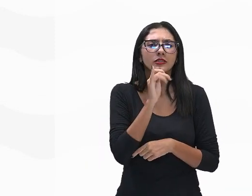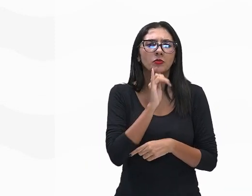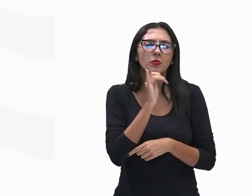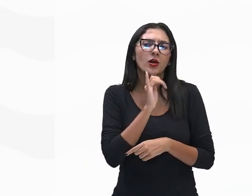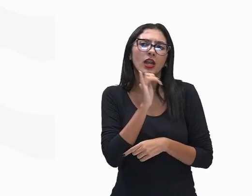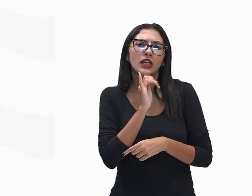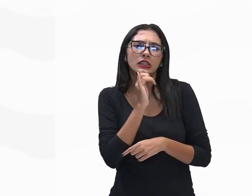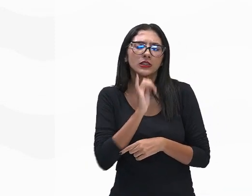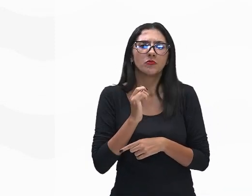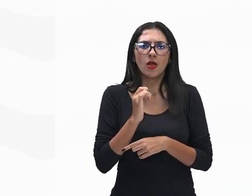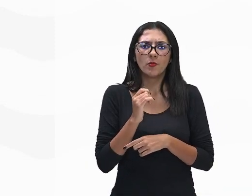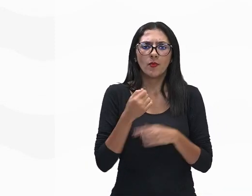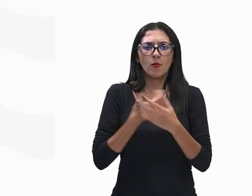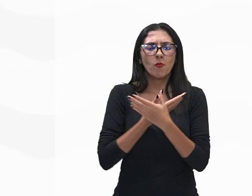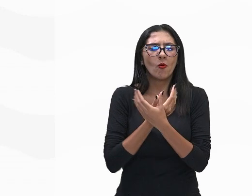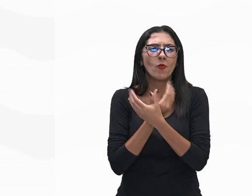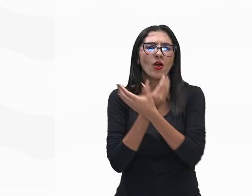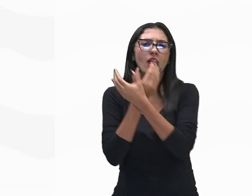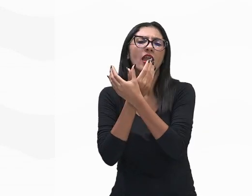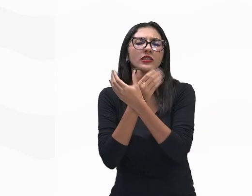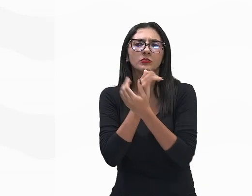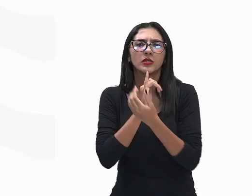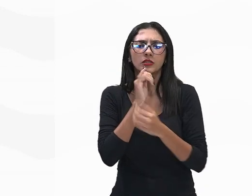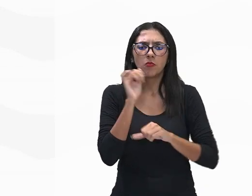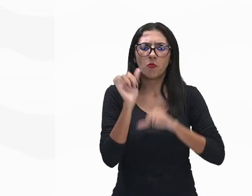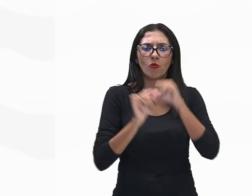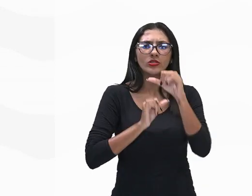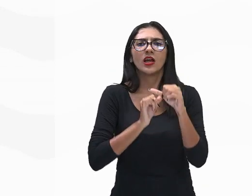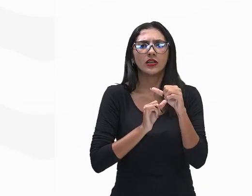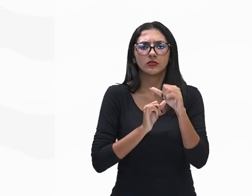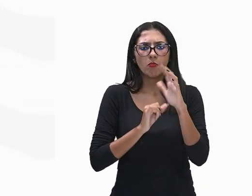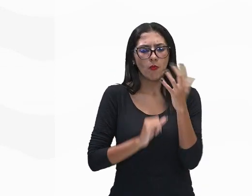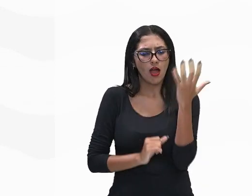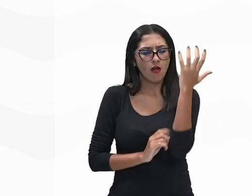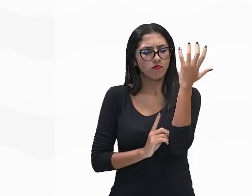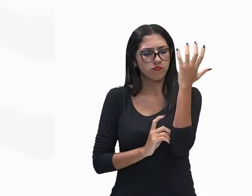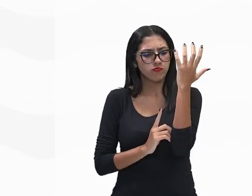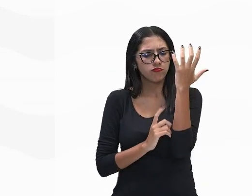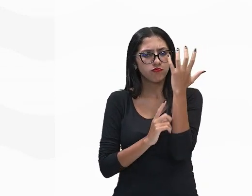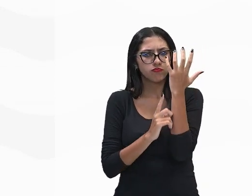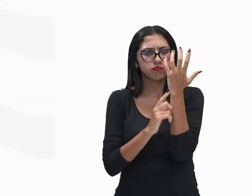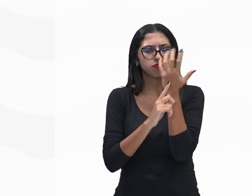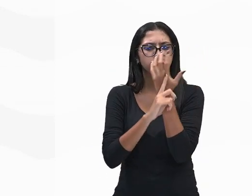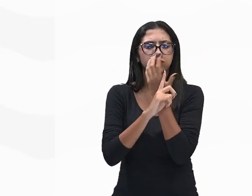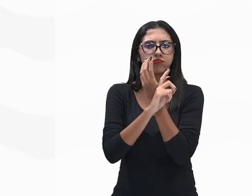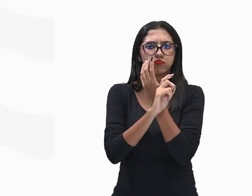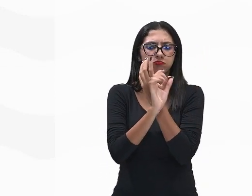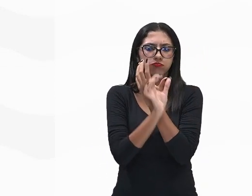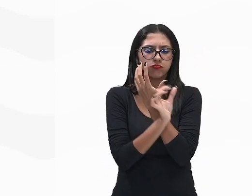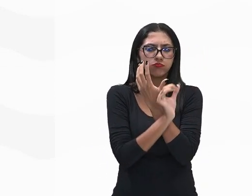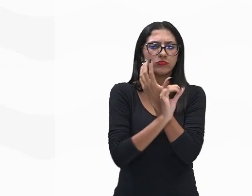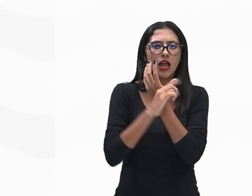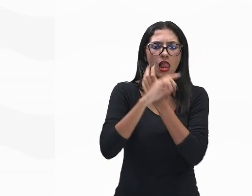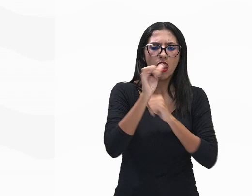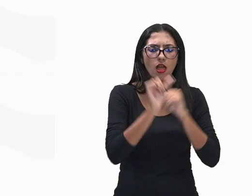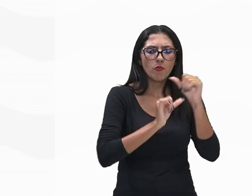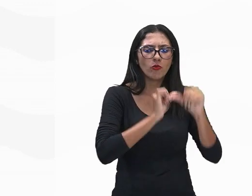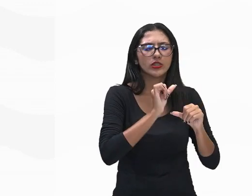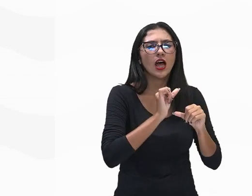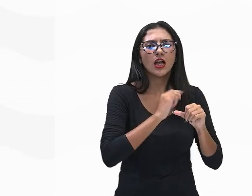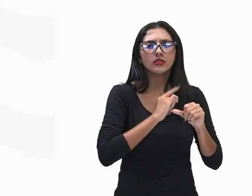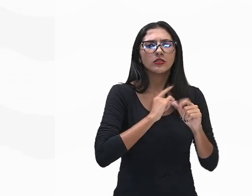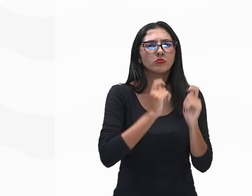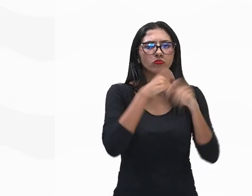processo de transformação. Assim como elas, as borboletas, nós também podemos crescer